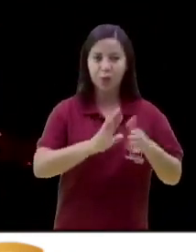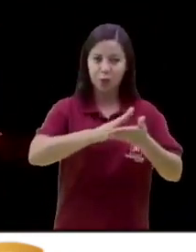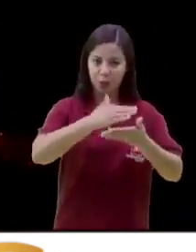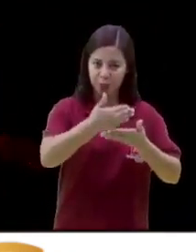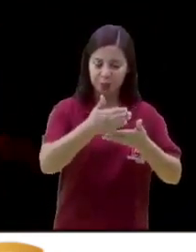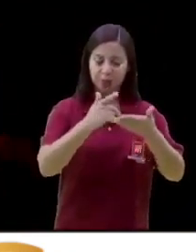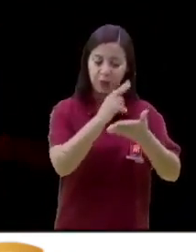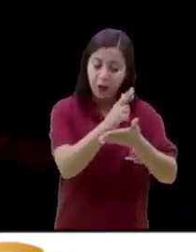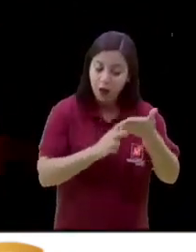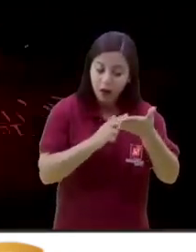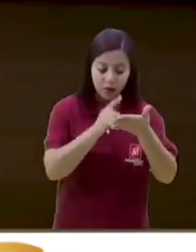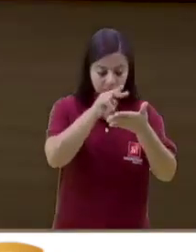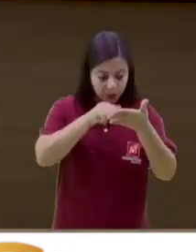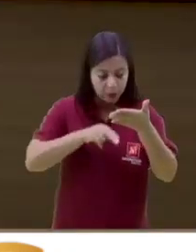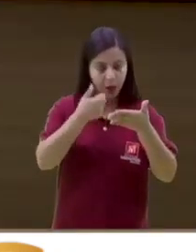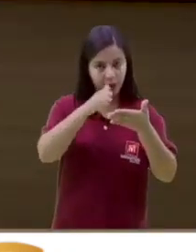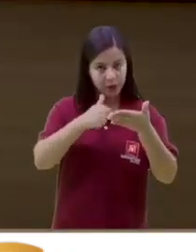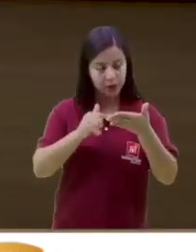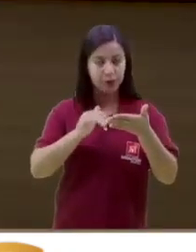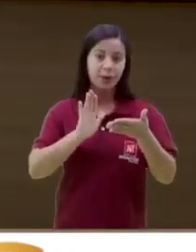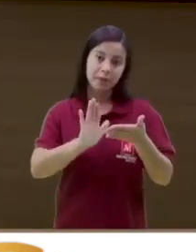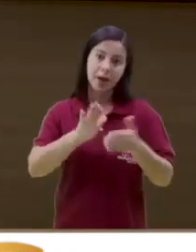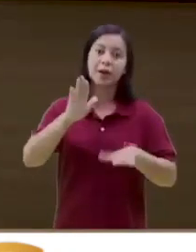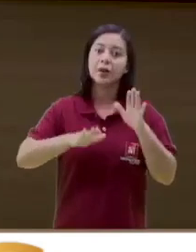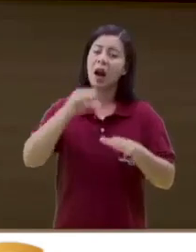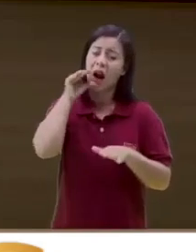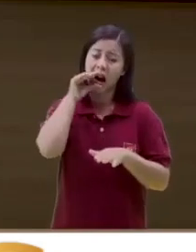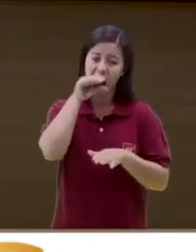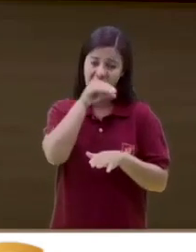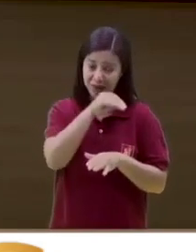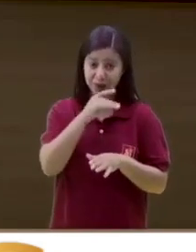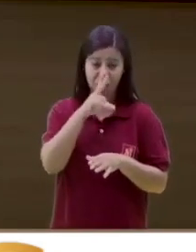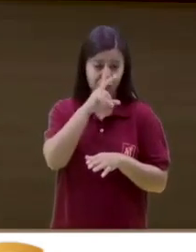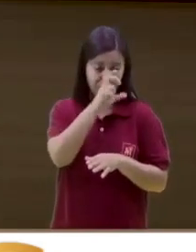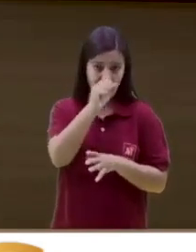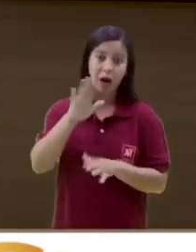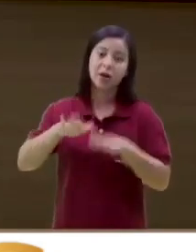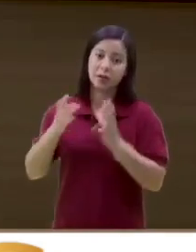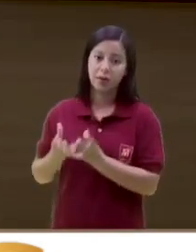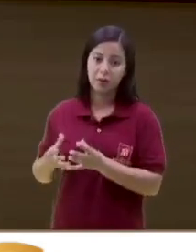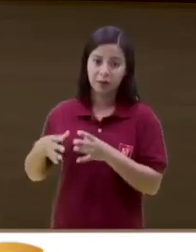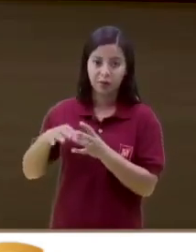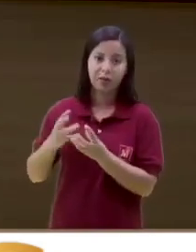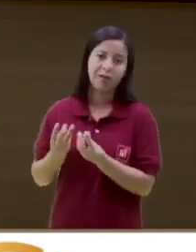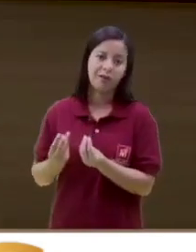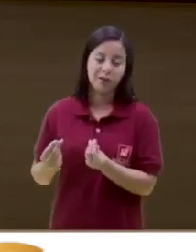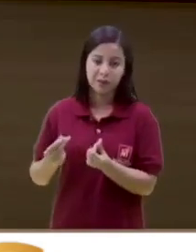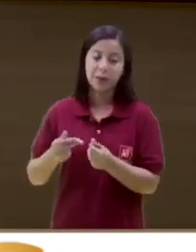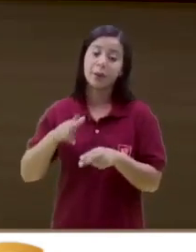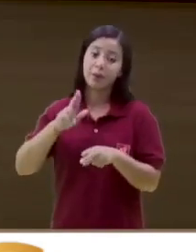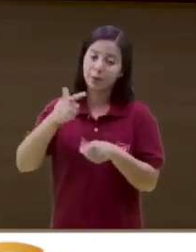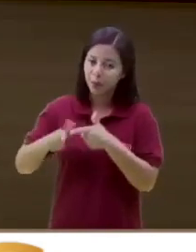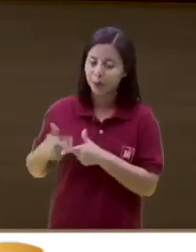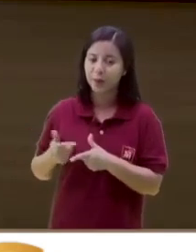dependendo da situação, ele pode ser muito grande e como é equipamento eletrônico, esse equipamento pode ser danificado. Então ele vem com um acessório